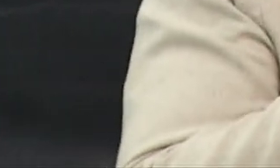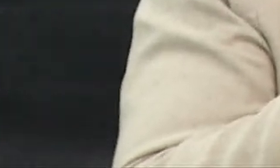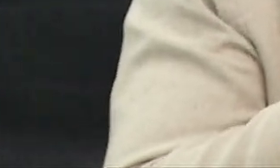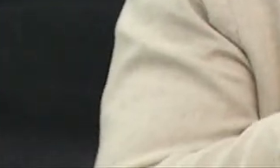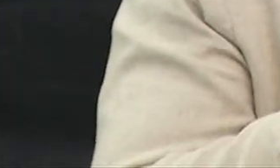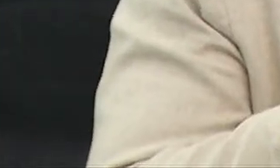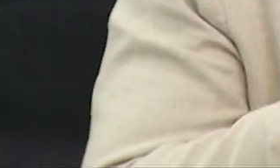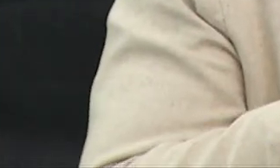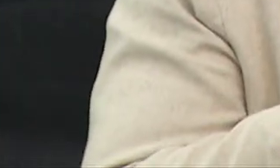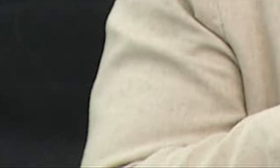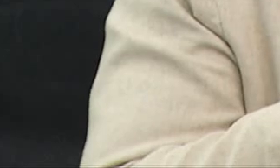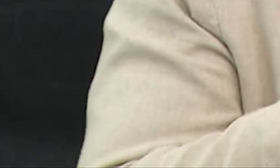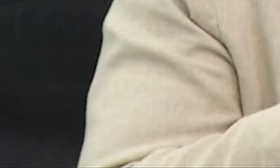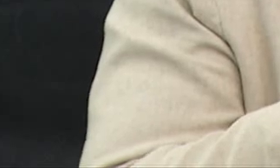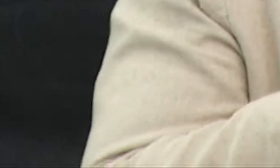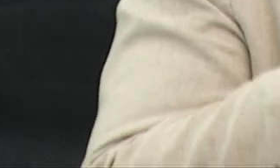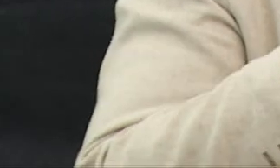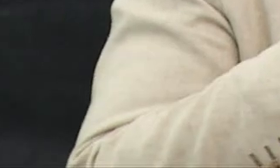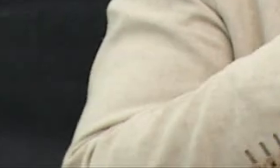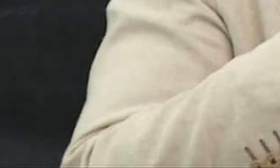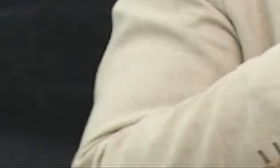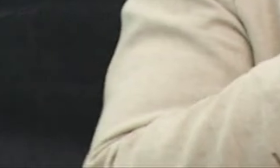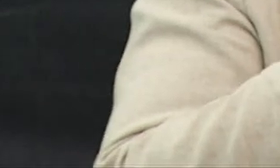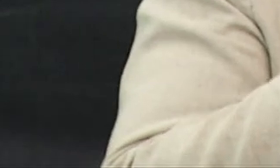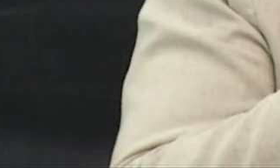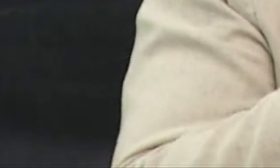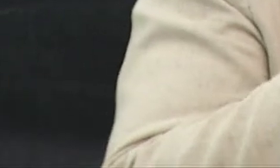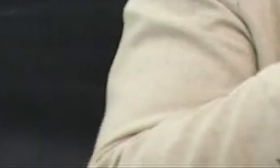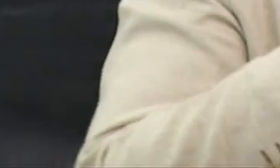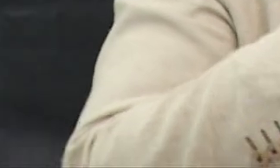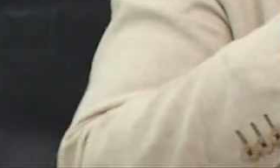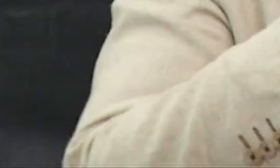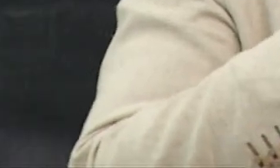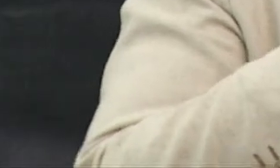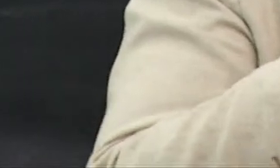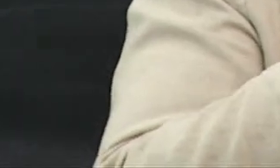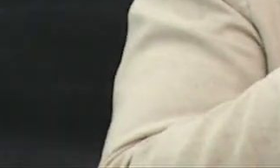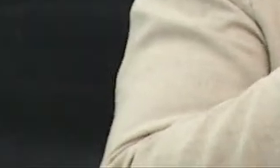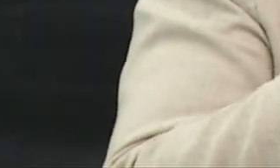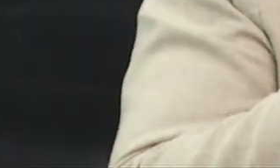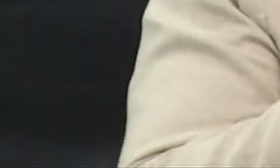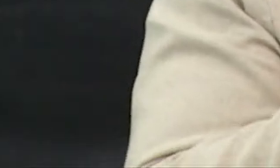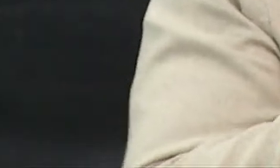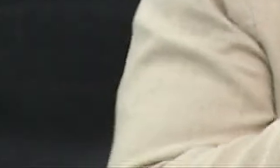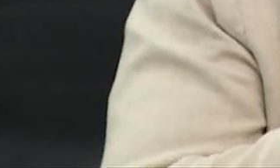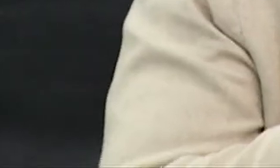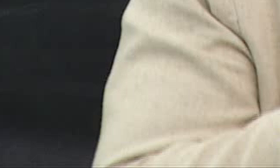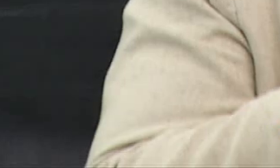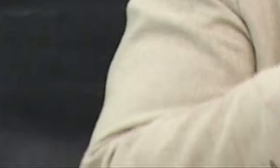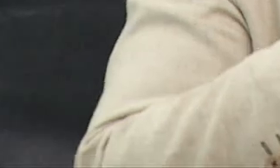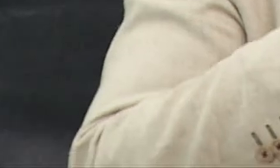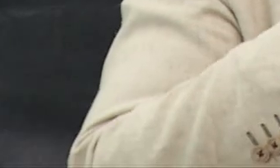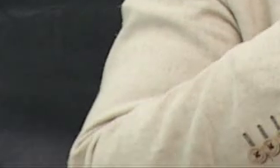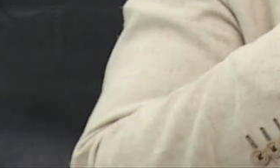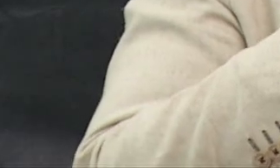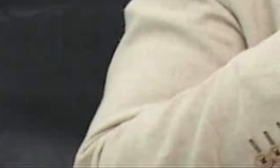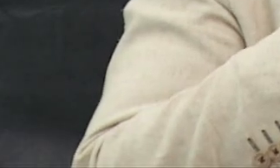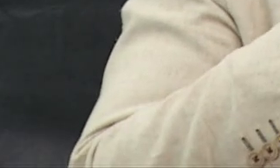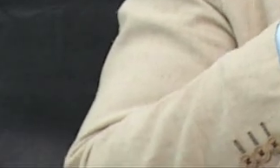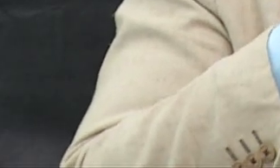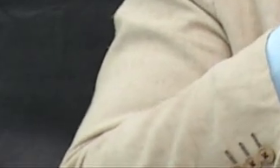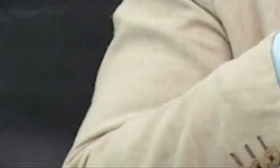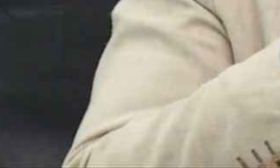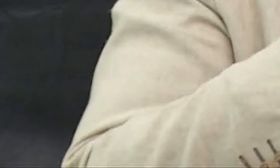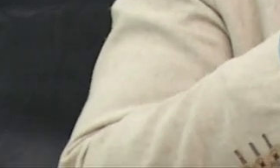da vida, né? Que a gente espera, né? Que a minha filha me enterre ou coisa tal, como ser cremado, né?